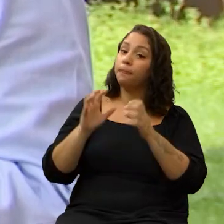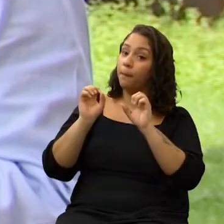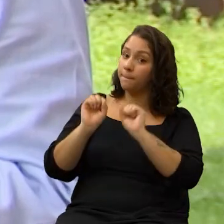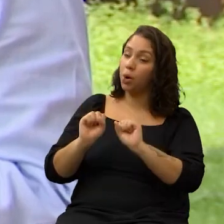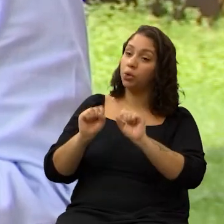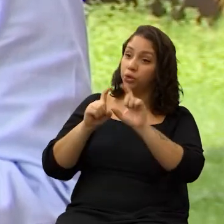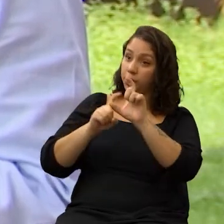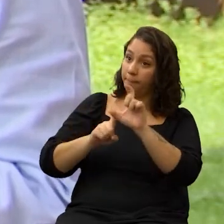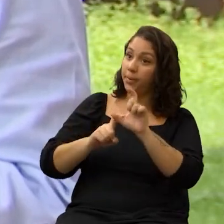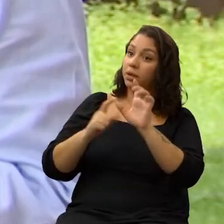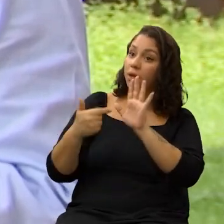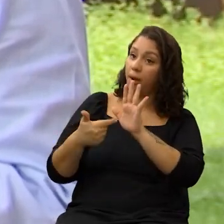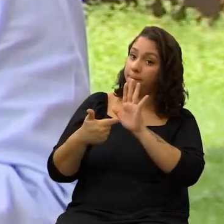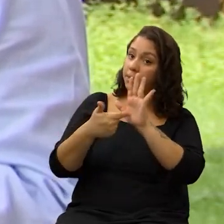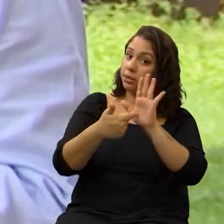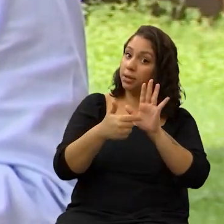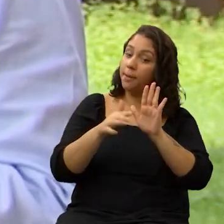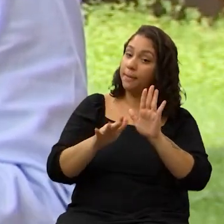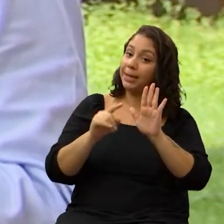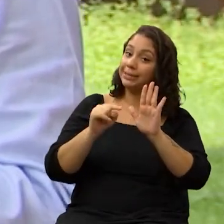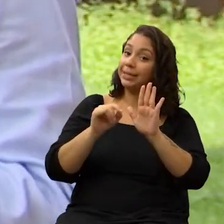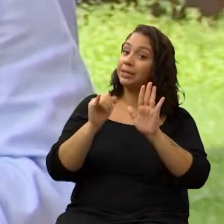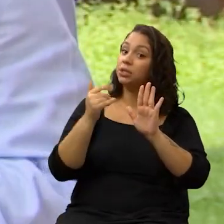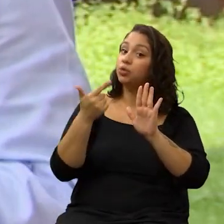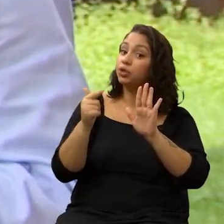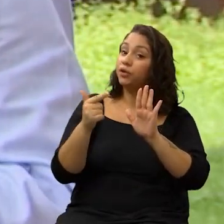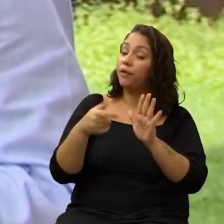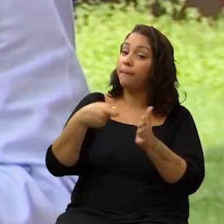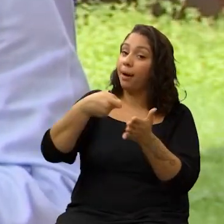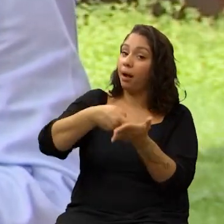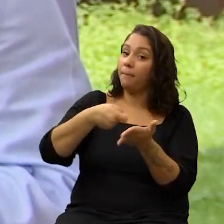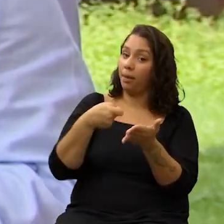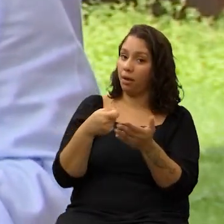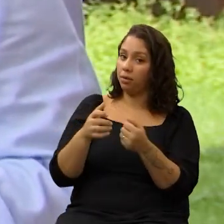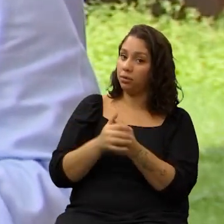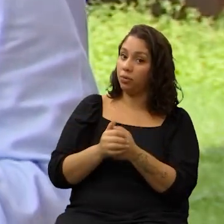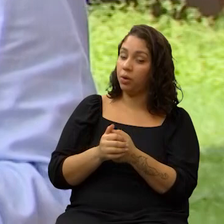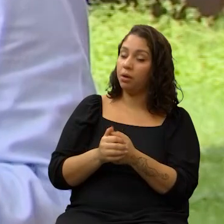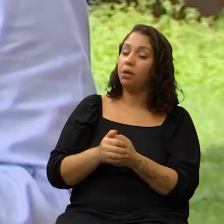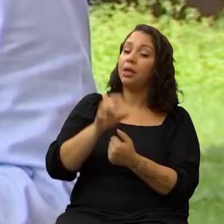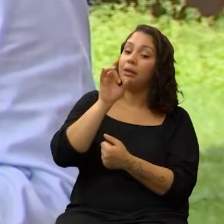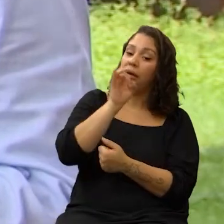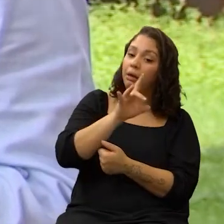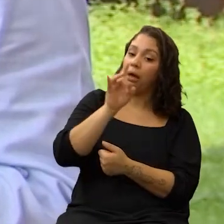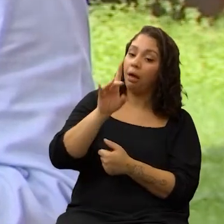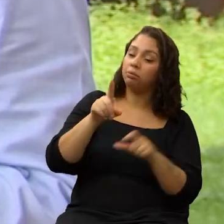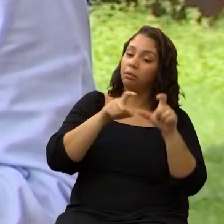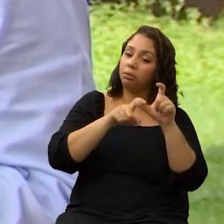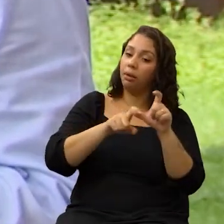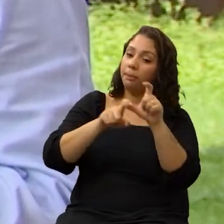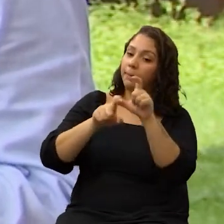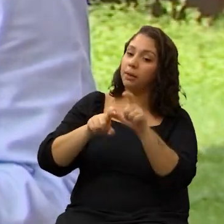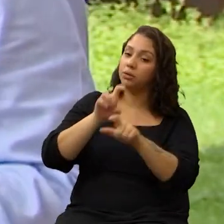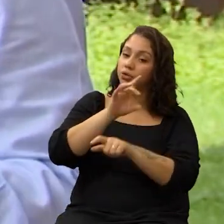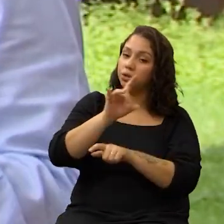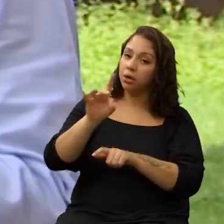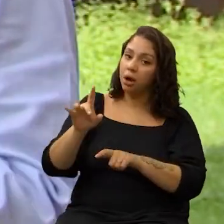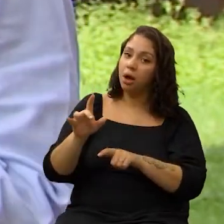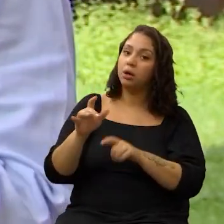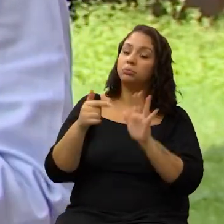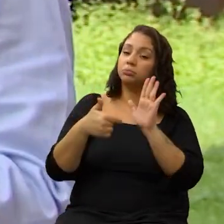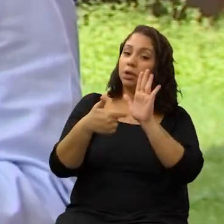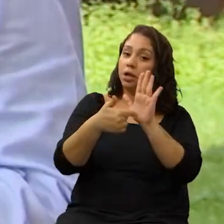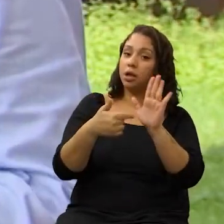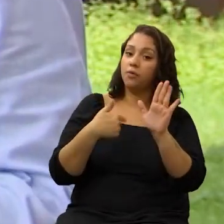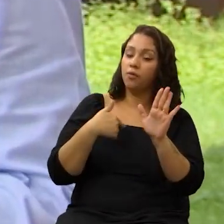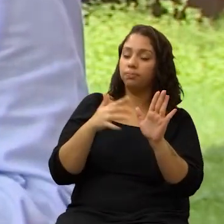declarar dependentes desde que esses dependentes sejam isentos, certo? E para cada dependente que você declara, você no